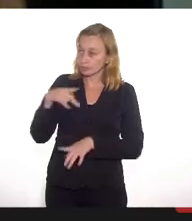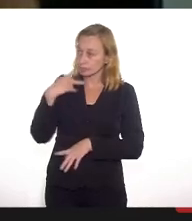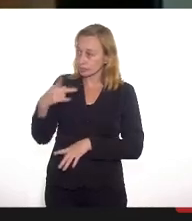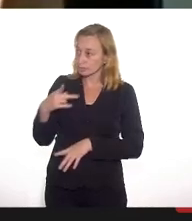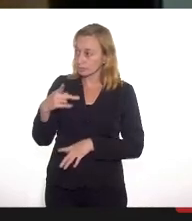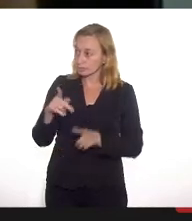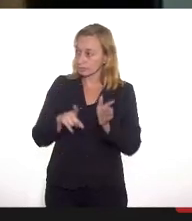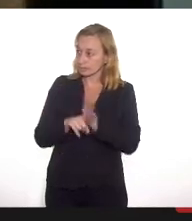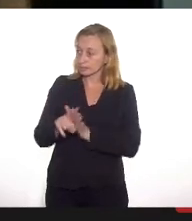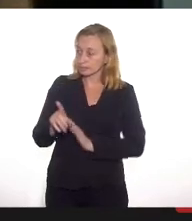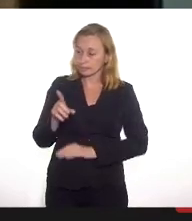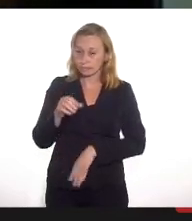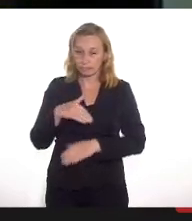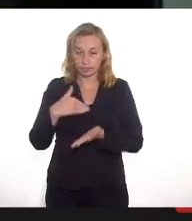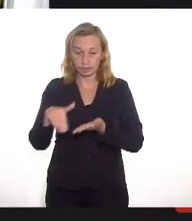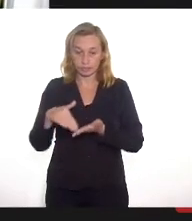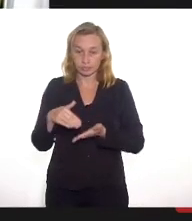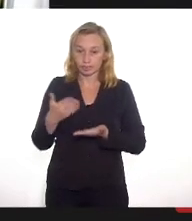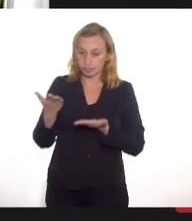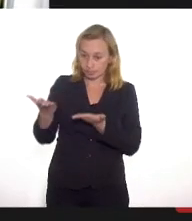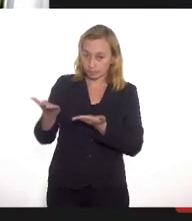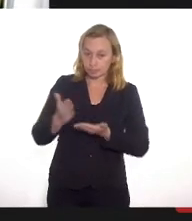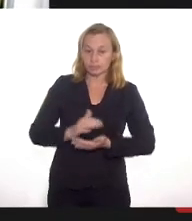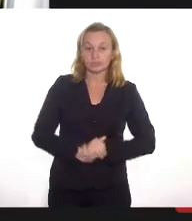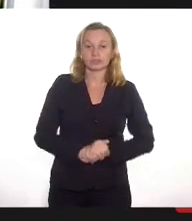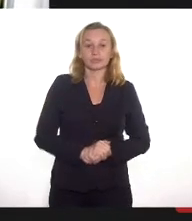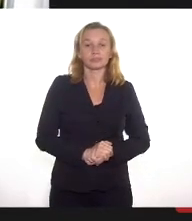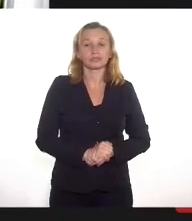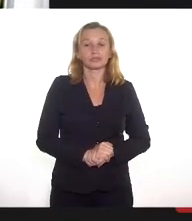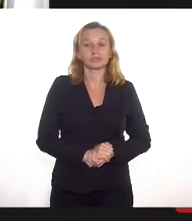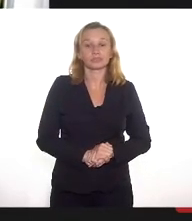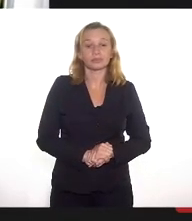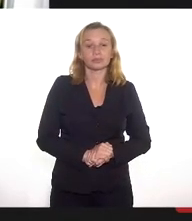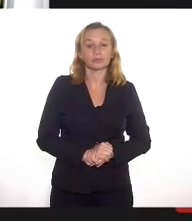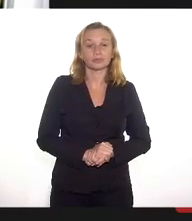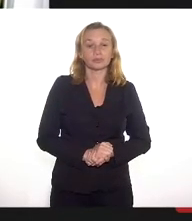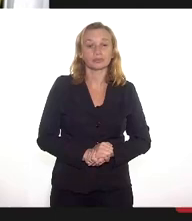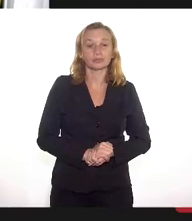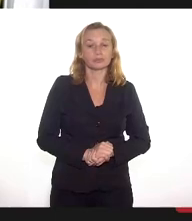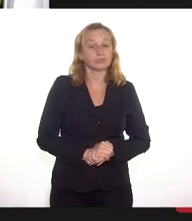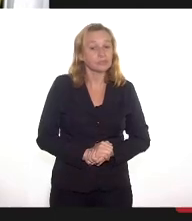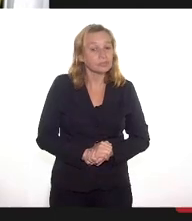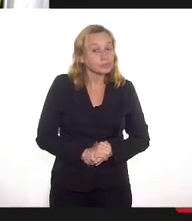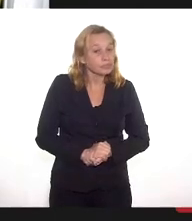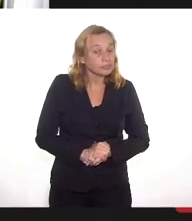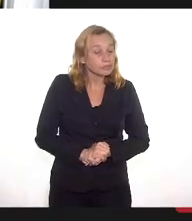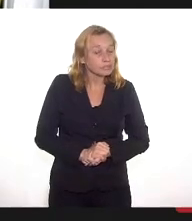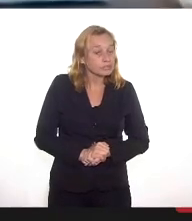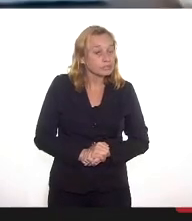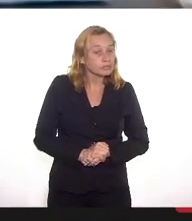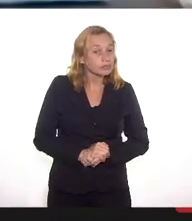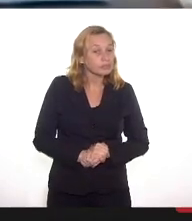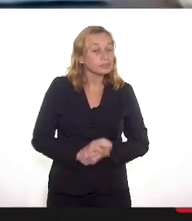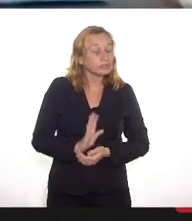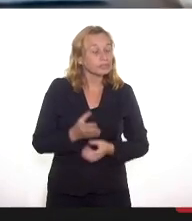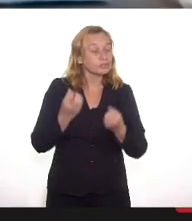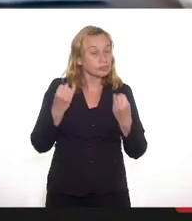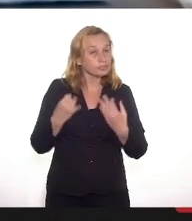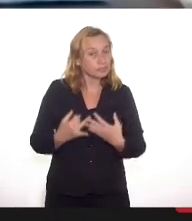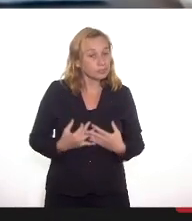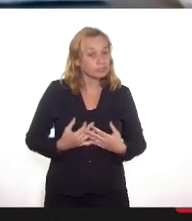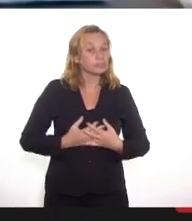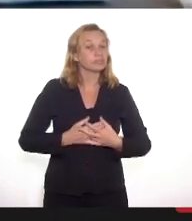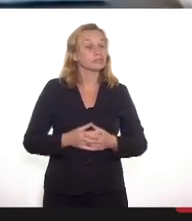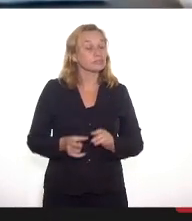pergunta o secretário secretário por favor e eu não tinha pesquisado assim